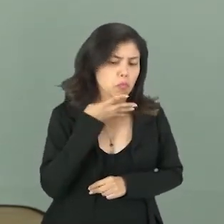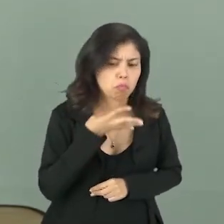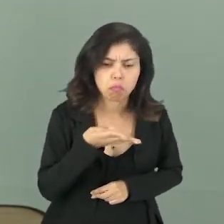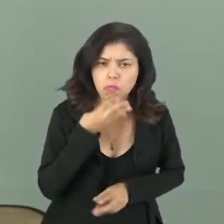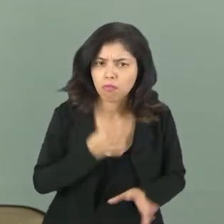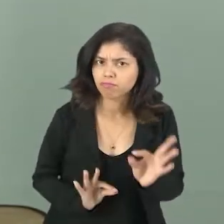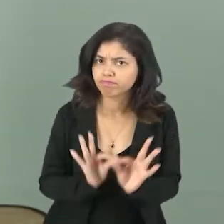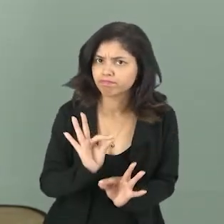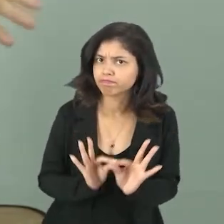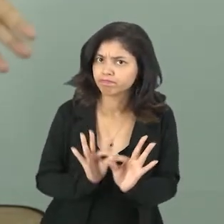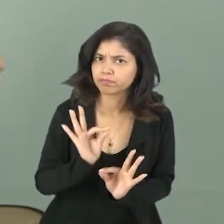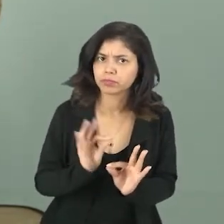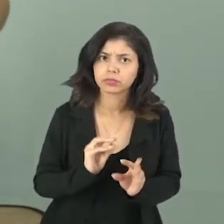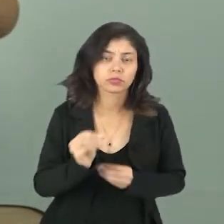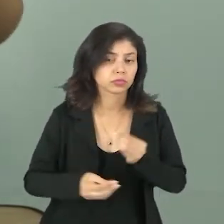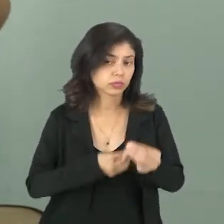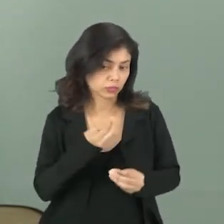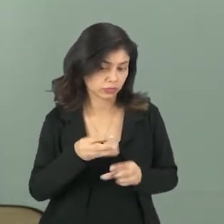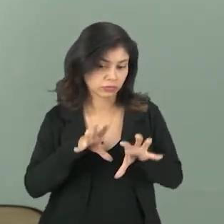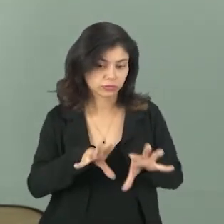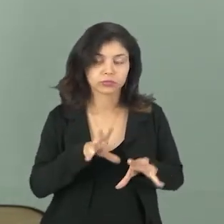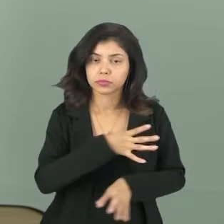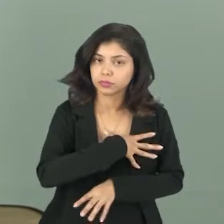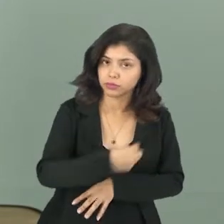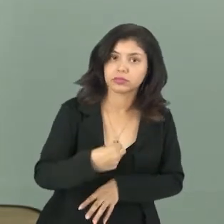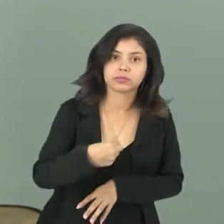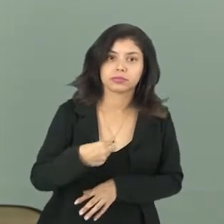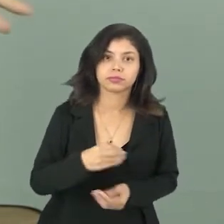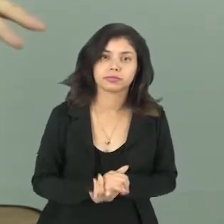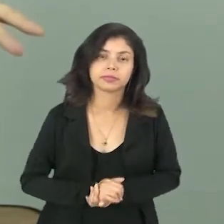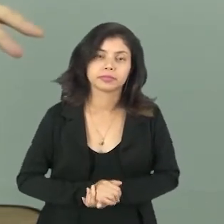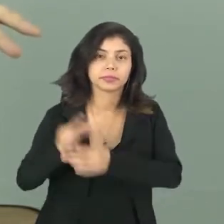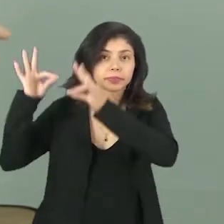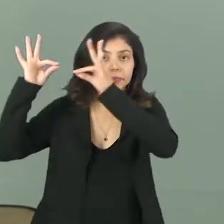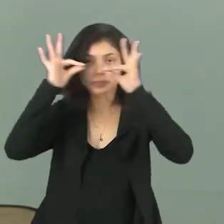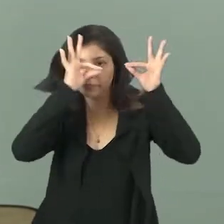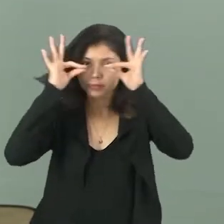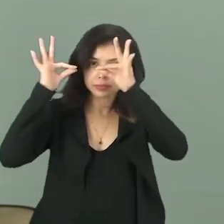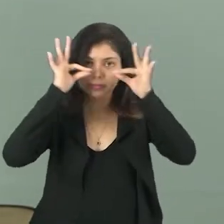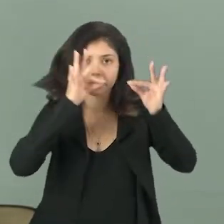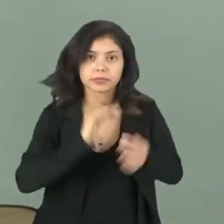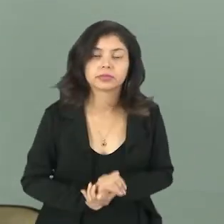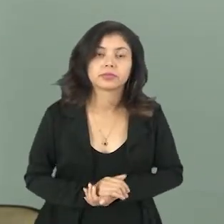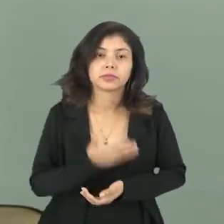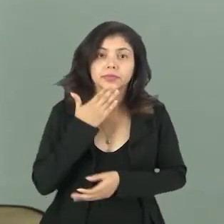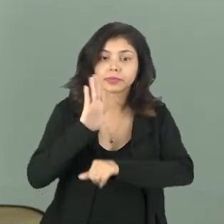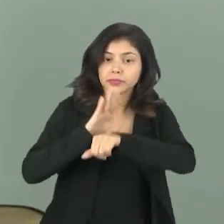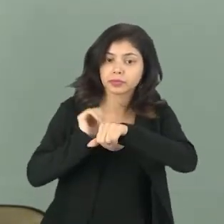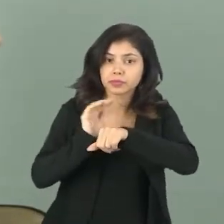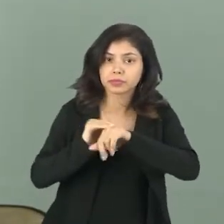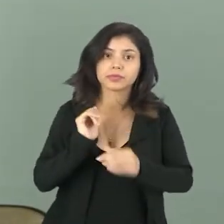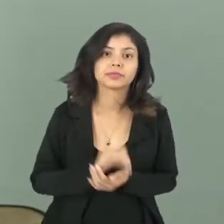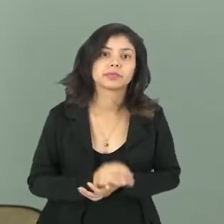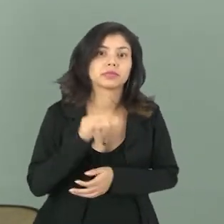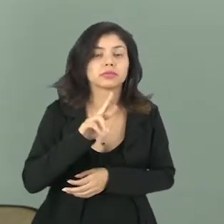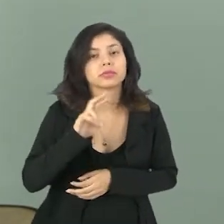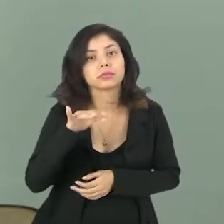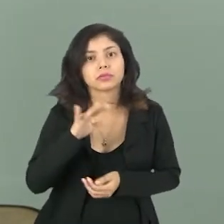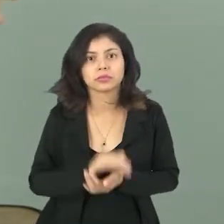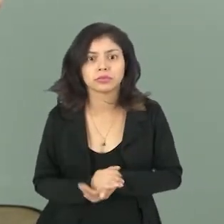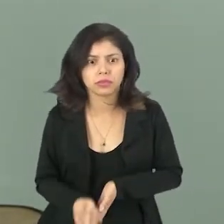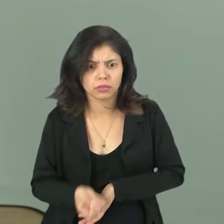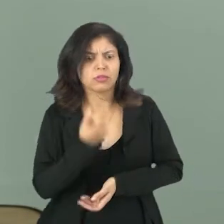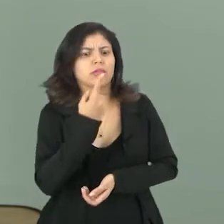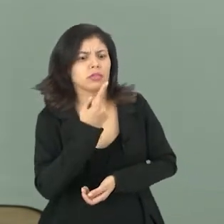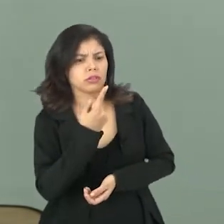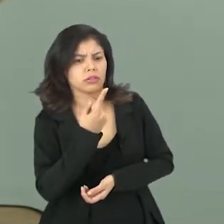reconhecer nos filhotes com sendo filhotes de quem da coruja e ela chama aqueles filhotes de Monstrinhos e